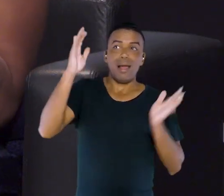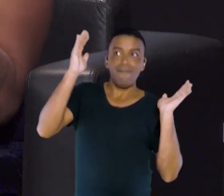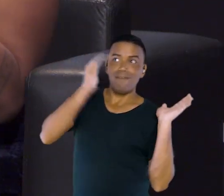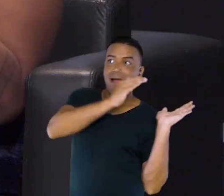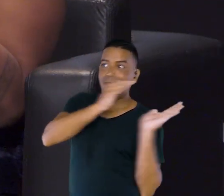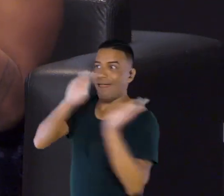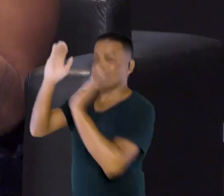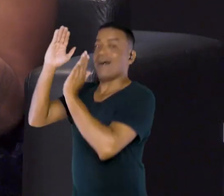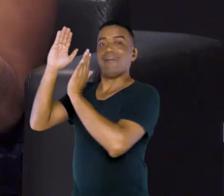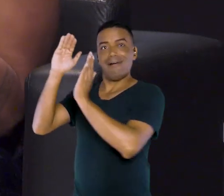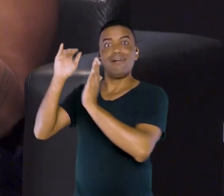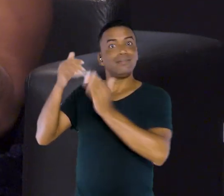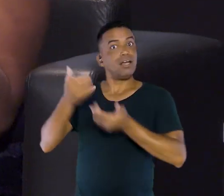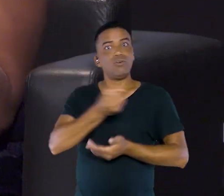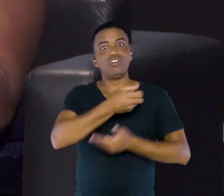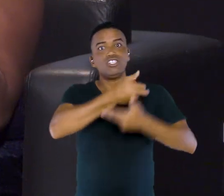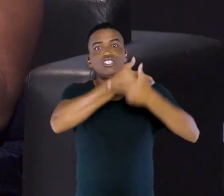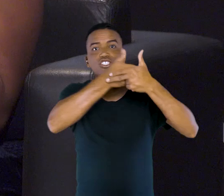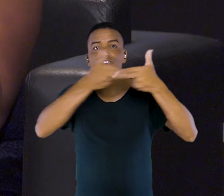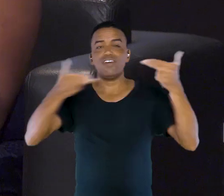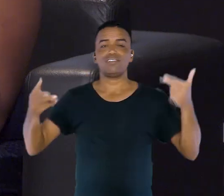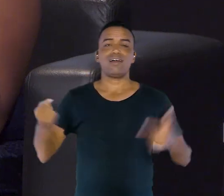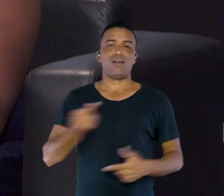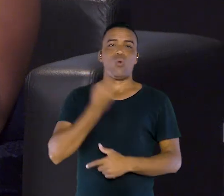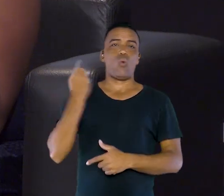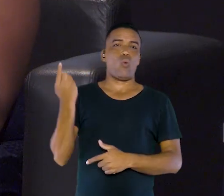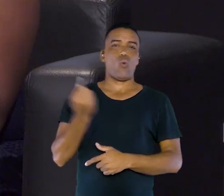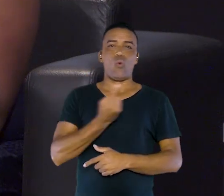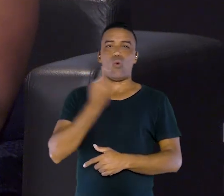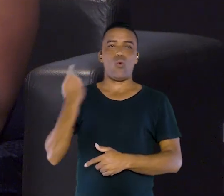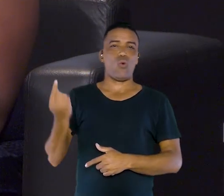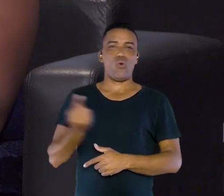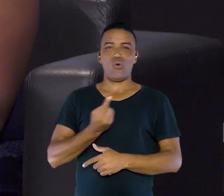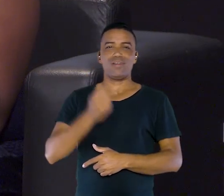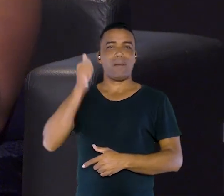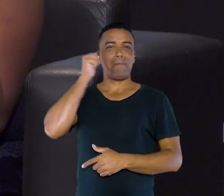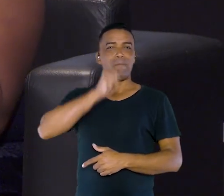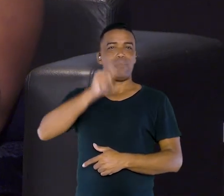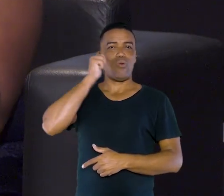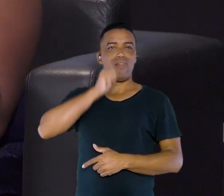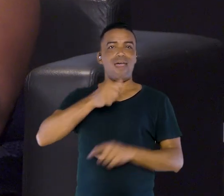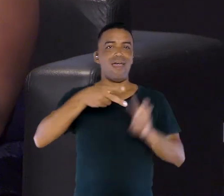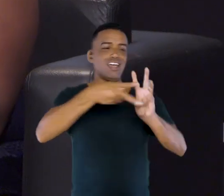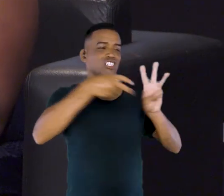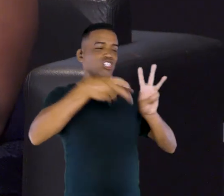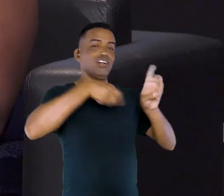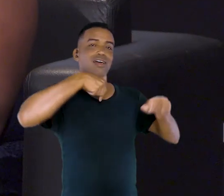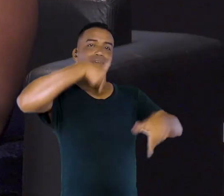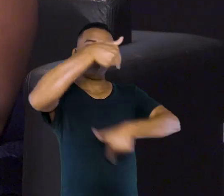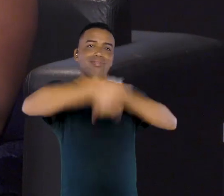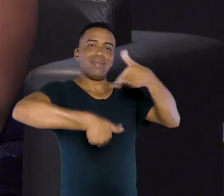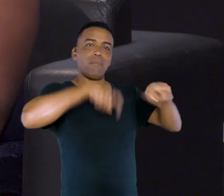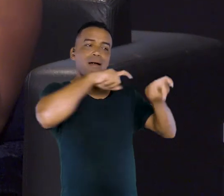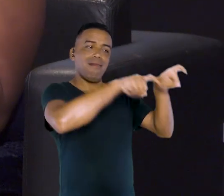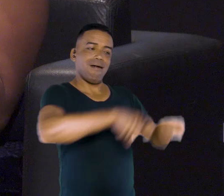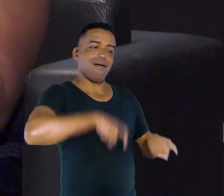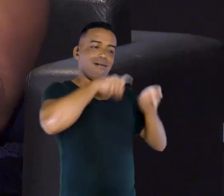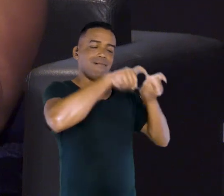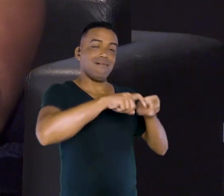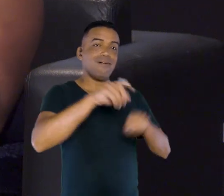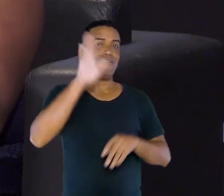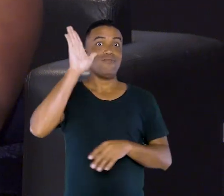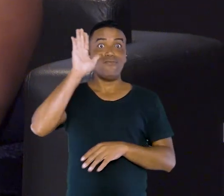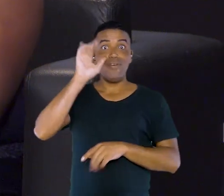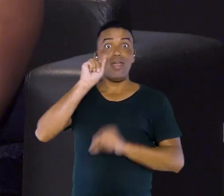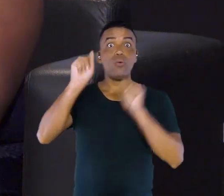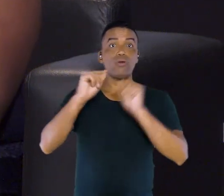aumenta. Então, essa diversidade ela é única para a gente, como mulher indígena que trabalha na roça. E você